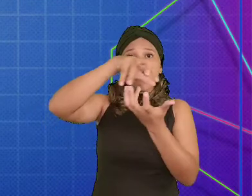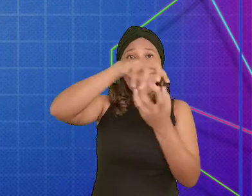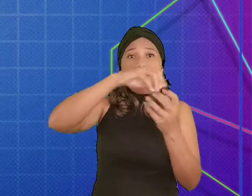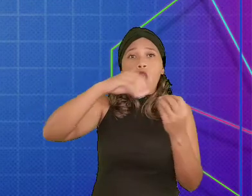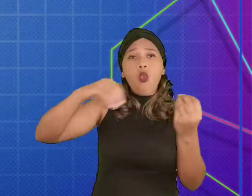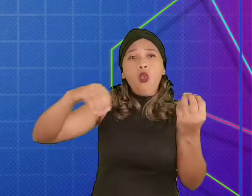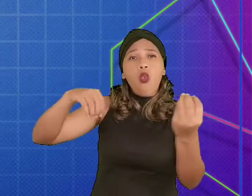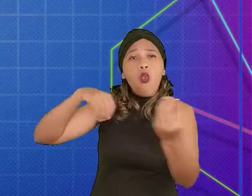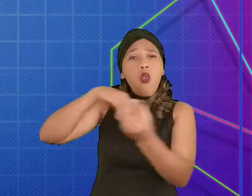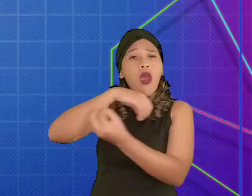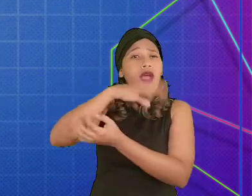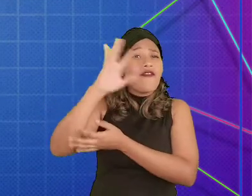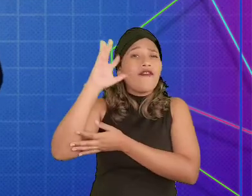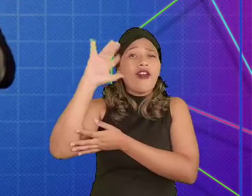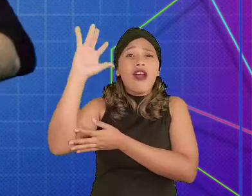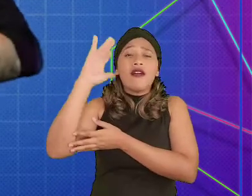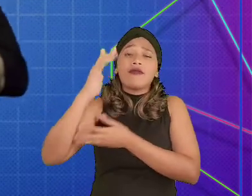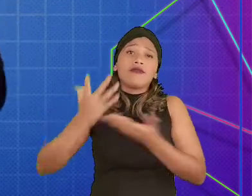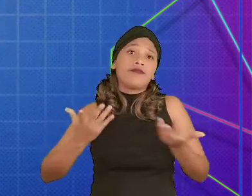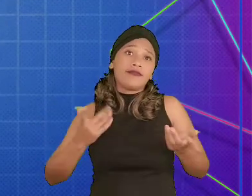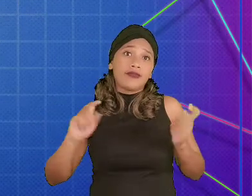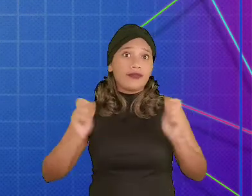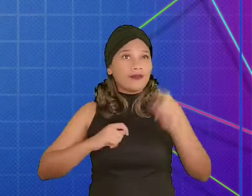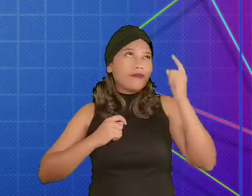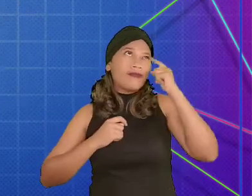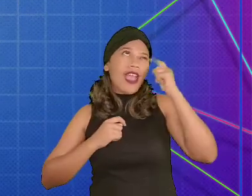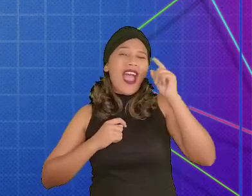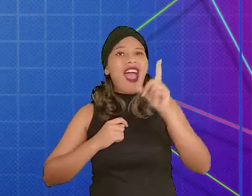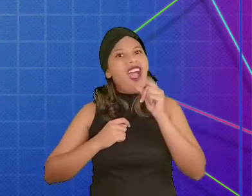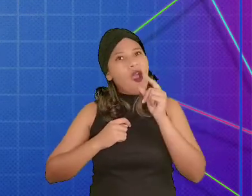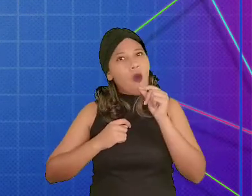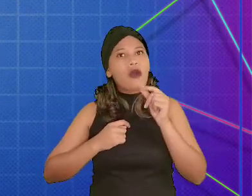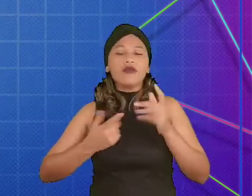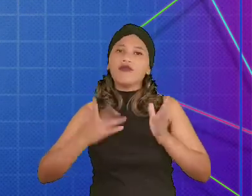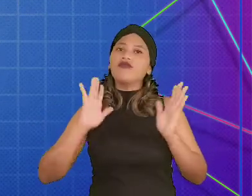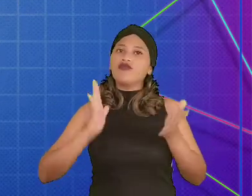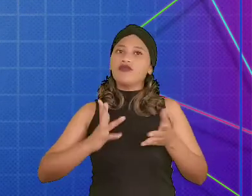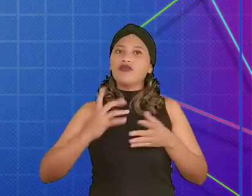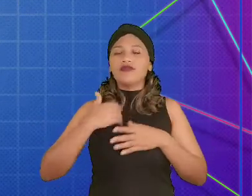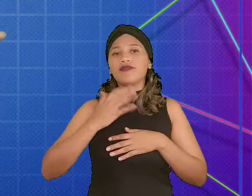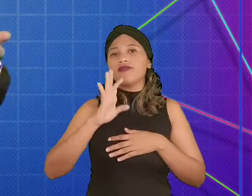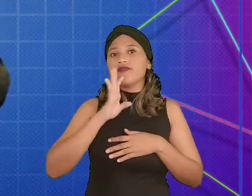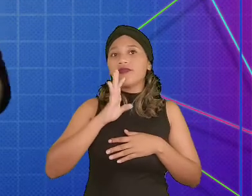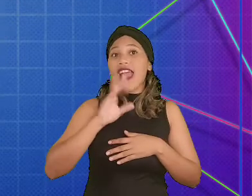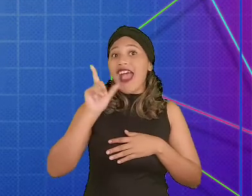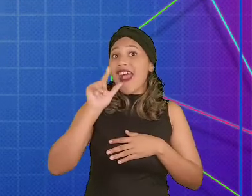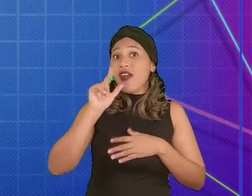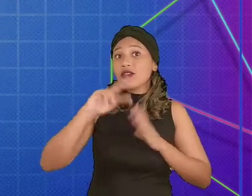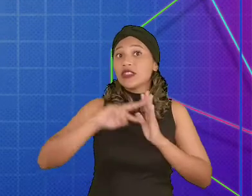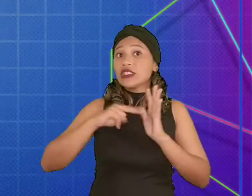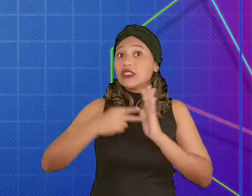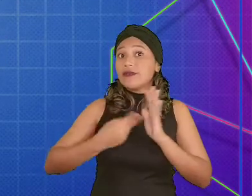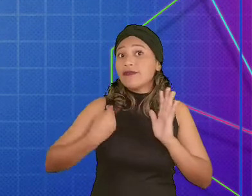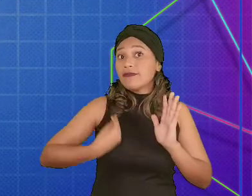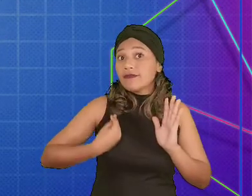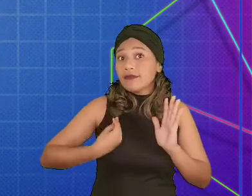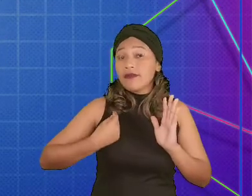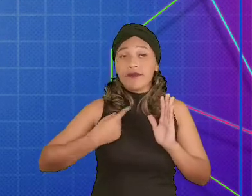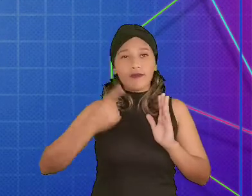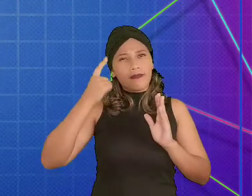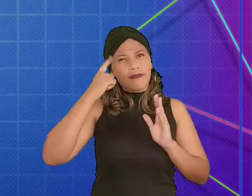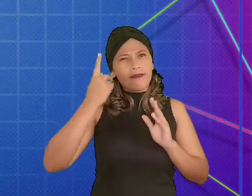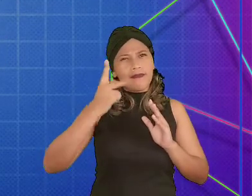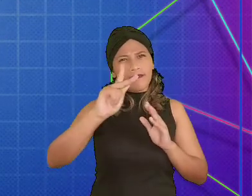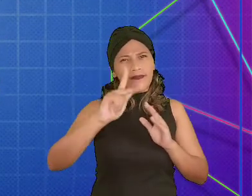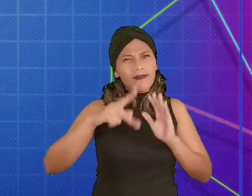Júpiter. E aí, galera, a gente pode pensar na água. Como já deve ter ouvido falar, água é vida. Você pode pensar que se o